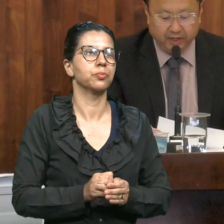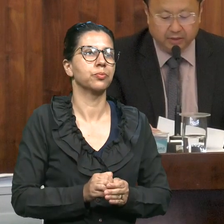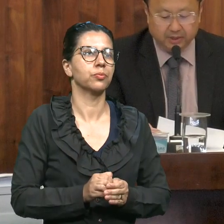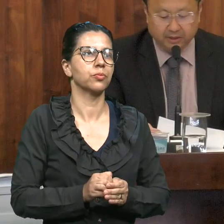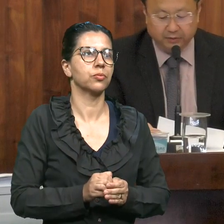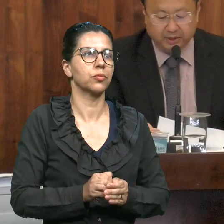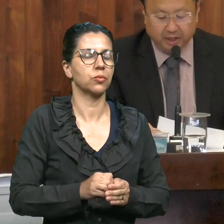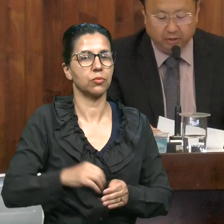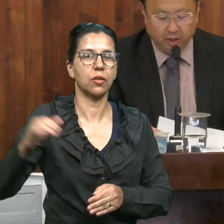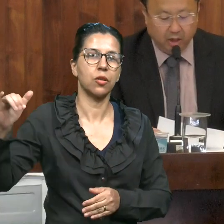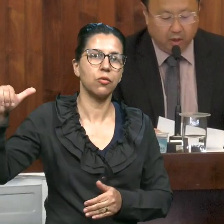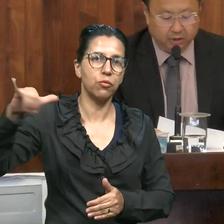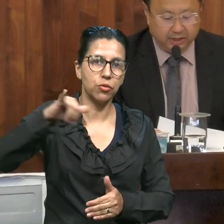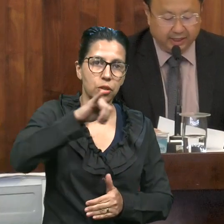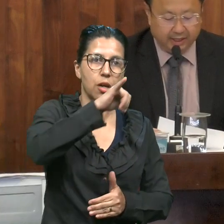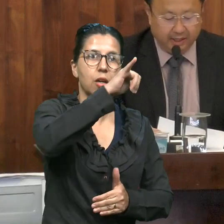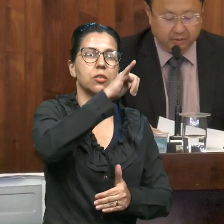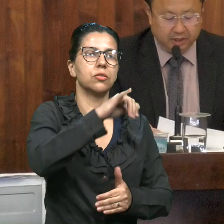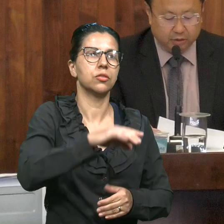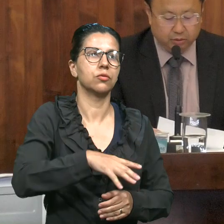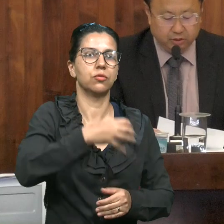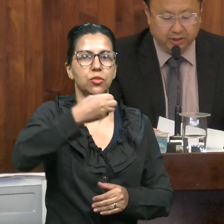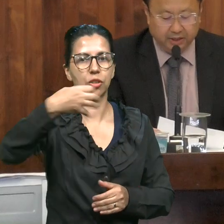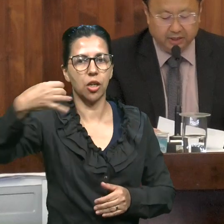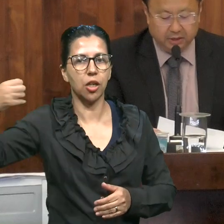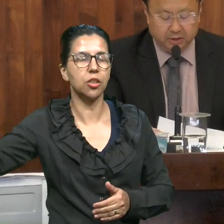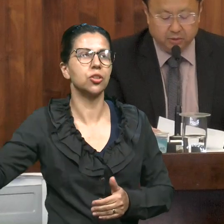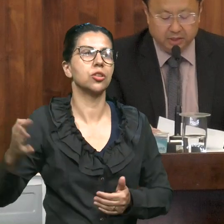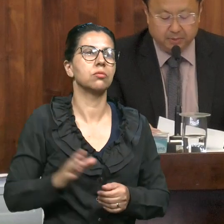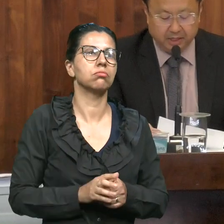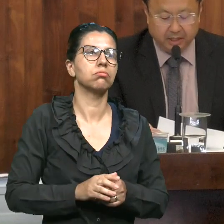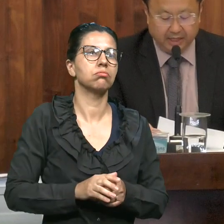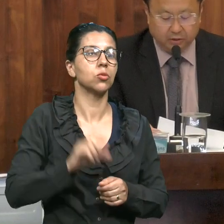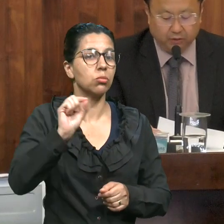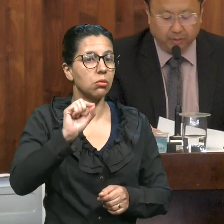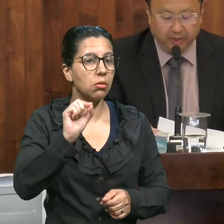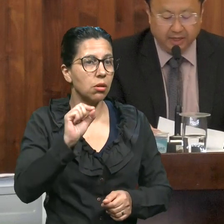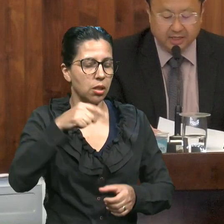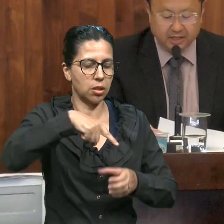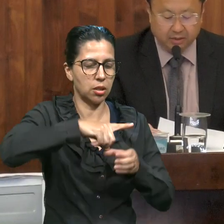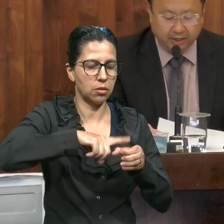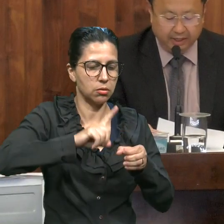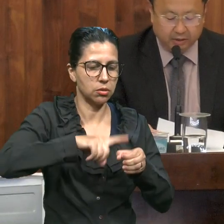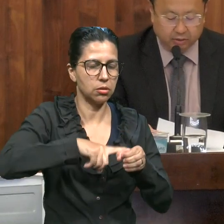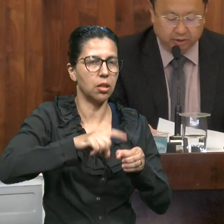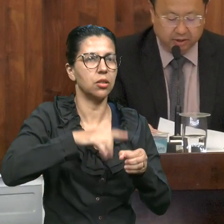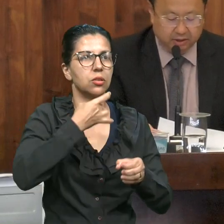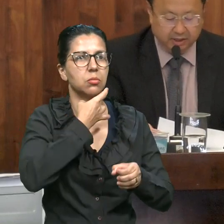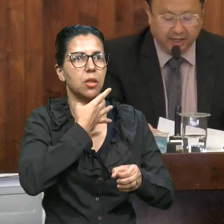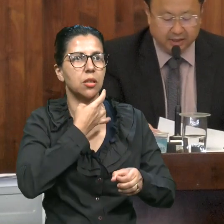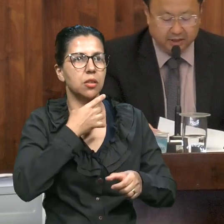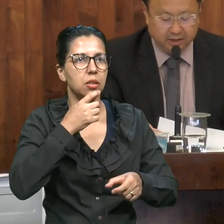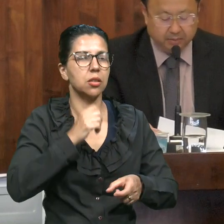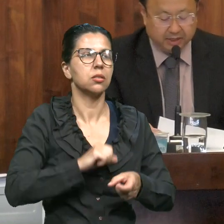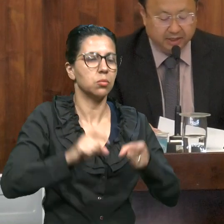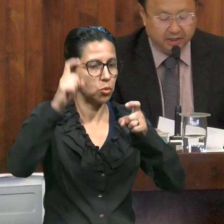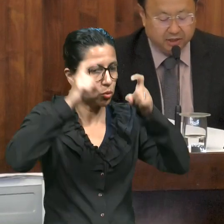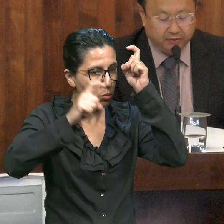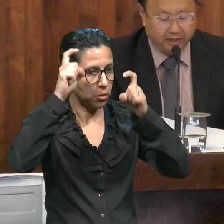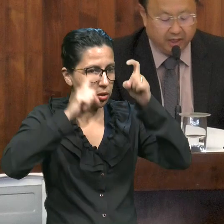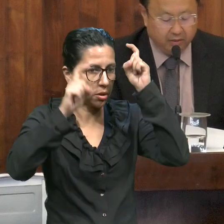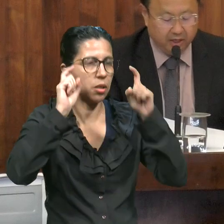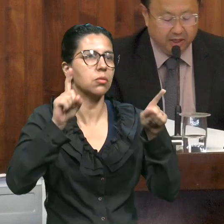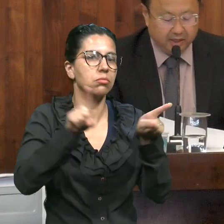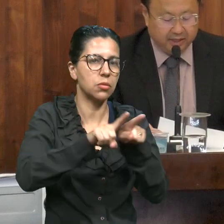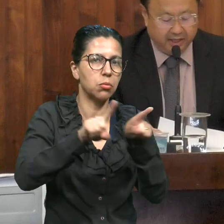para viagem de missão oficial, onde trataremos de assuntos de interesse de municipalidade, conforme requisição e anexo. Cidade de Brasília,